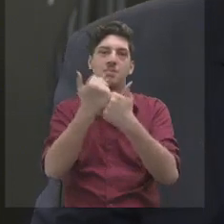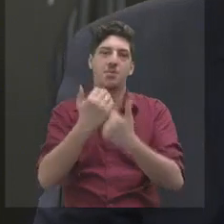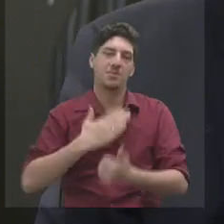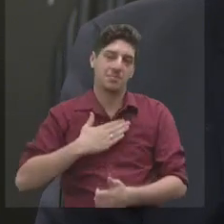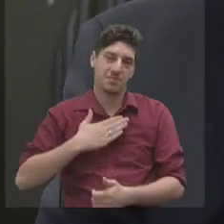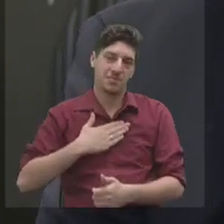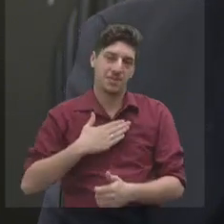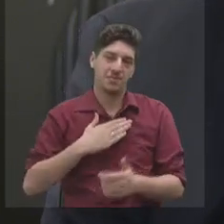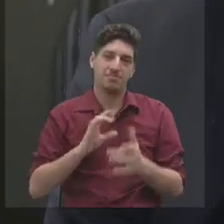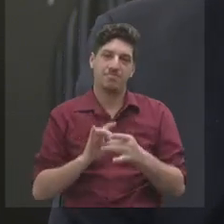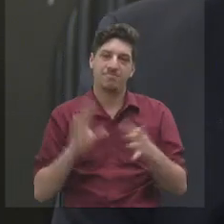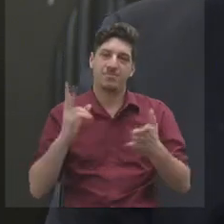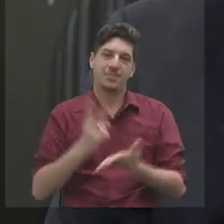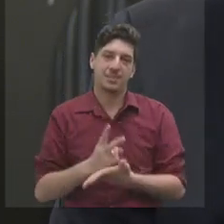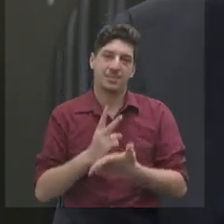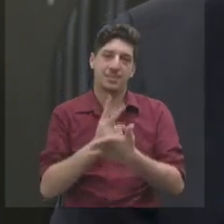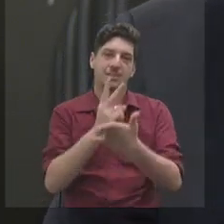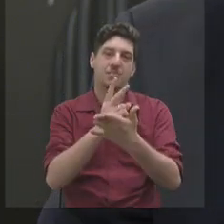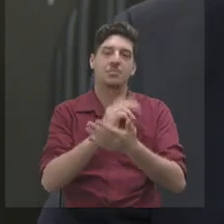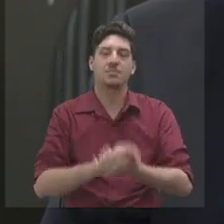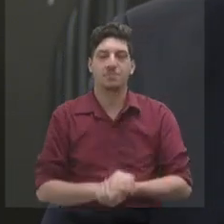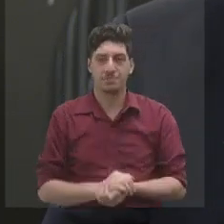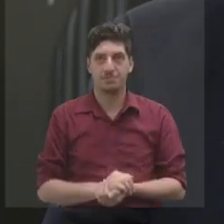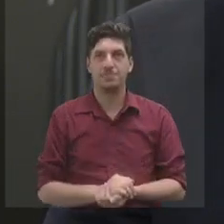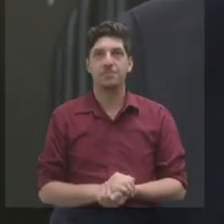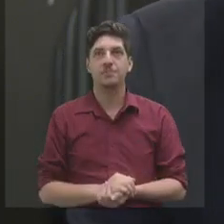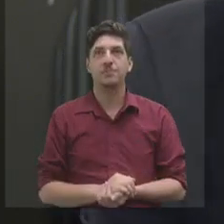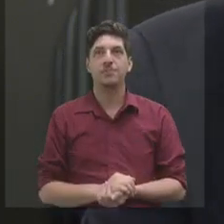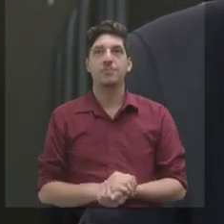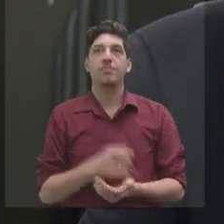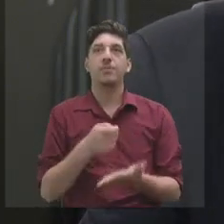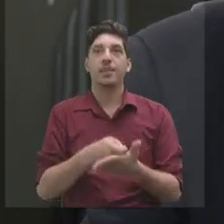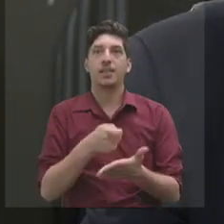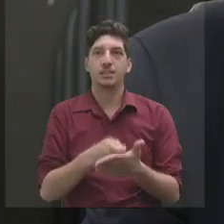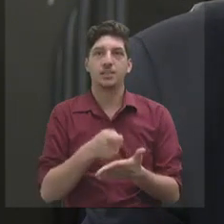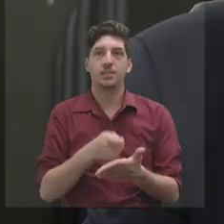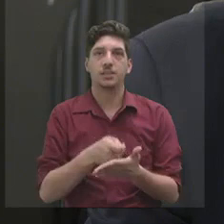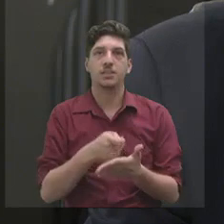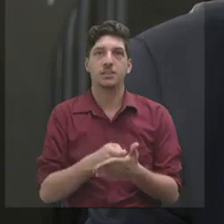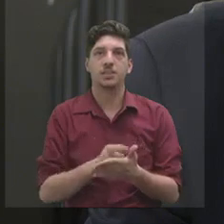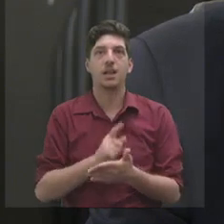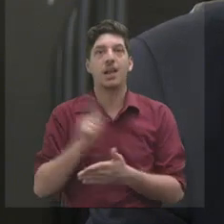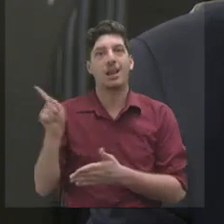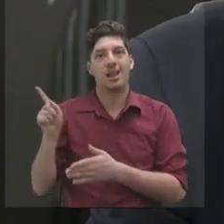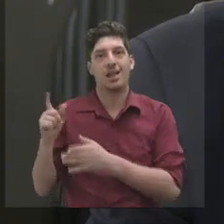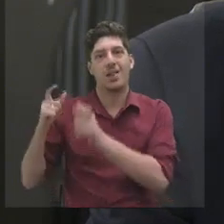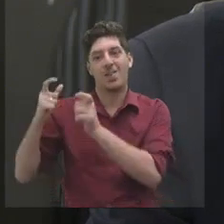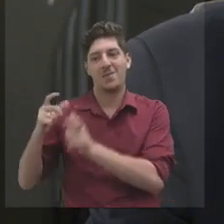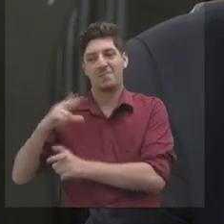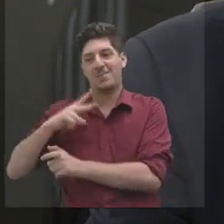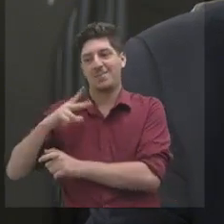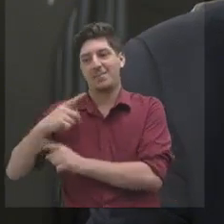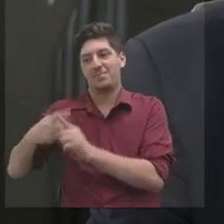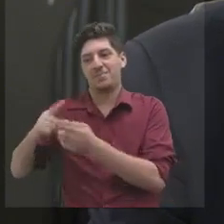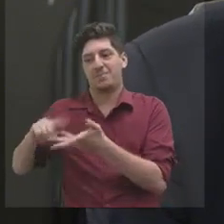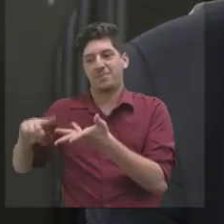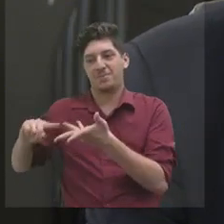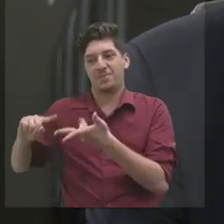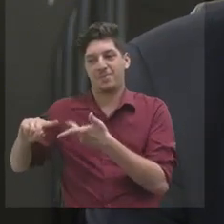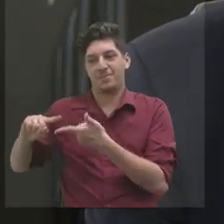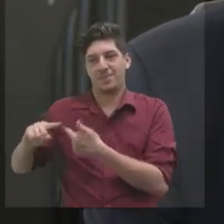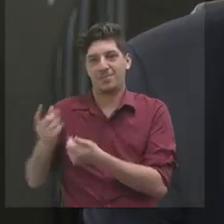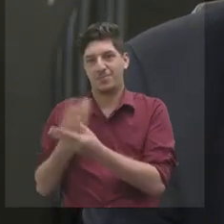restrito a agenda de vocês as cobranças a gente faz no gabinete porque tem muitas só